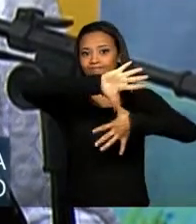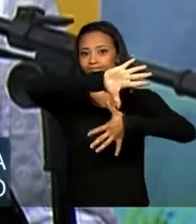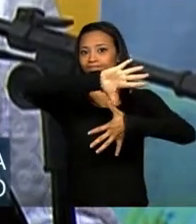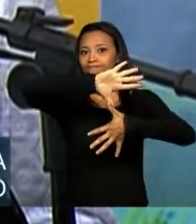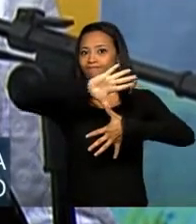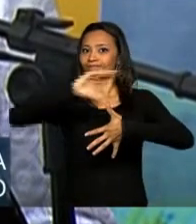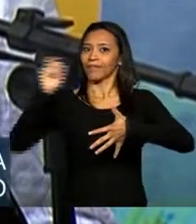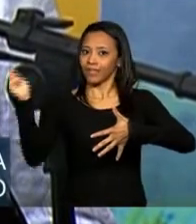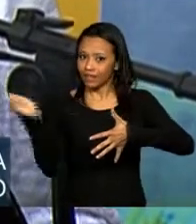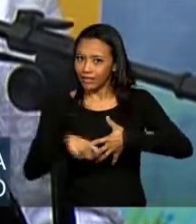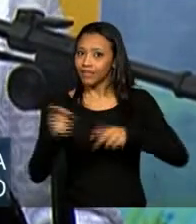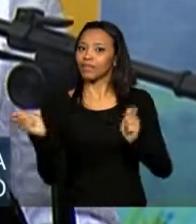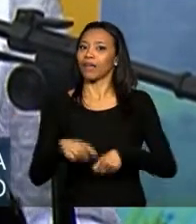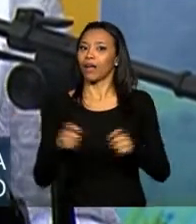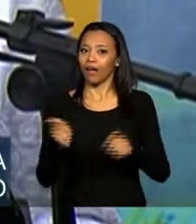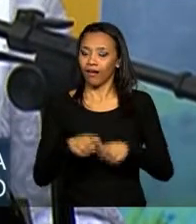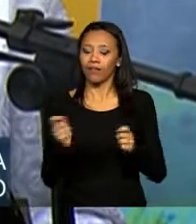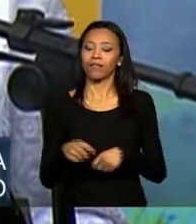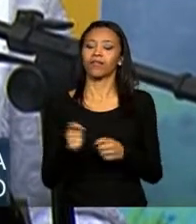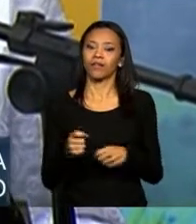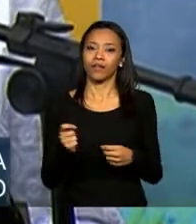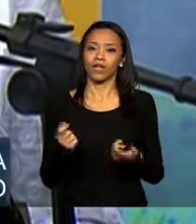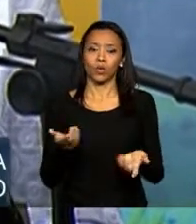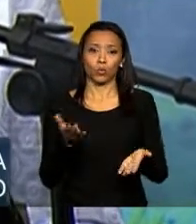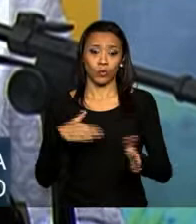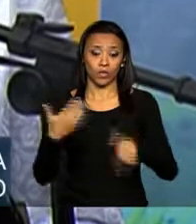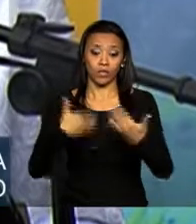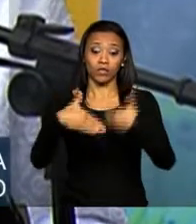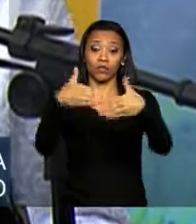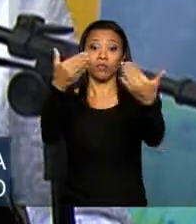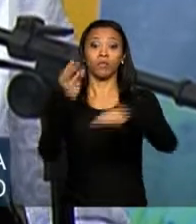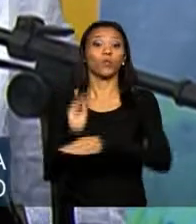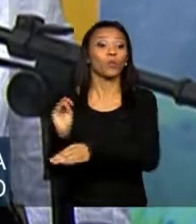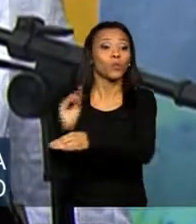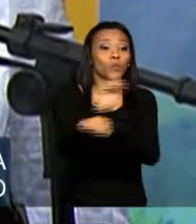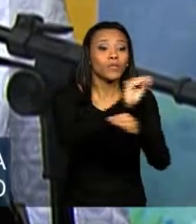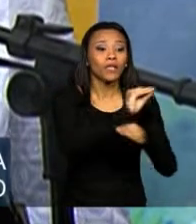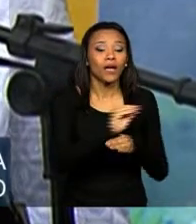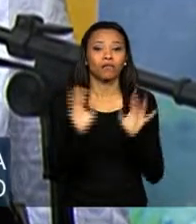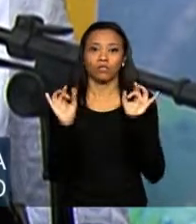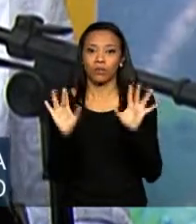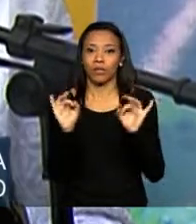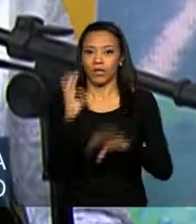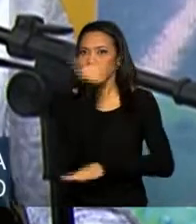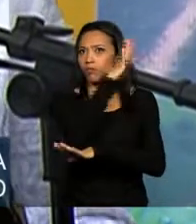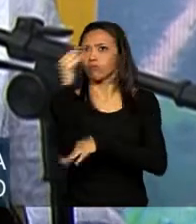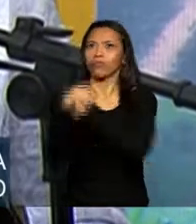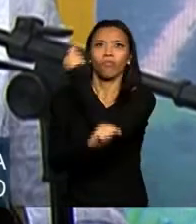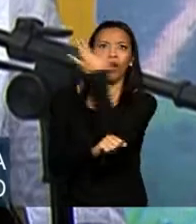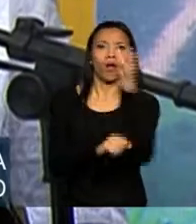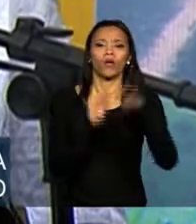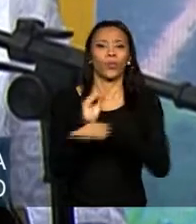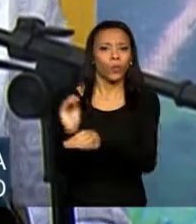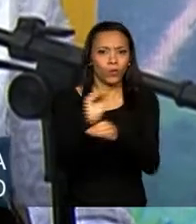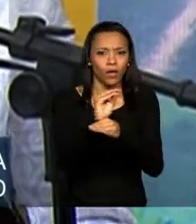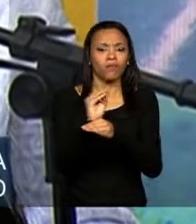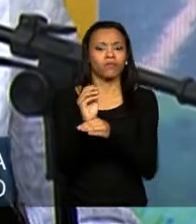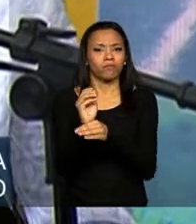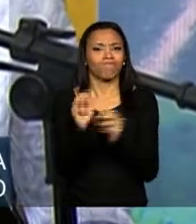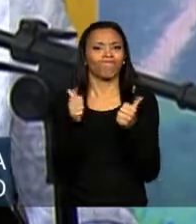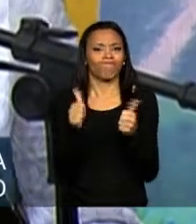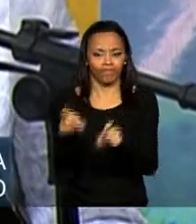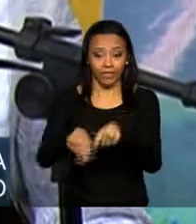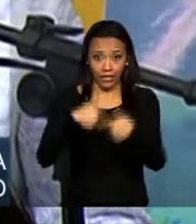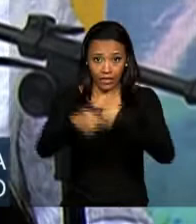que é possível sim ter um desenvolvimento sustentável de alta qualidade de alta qualidade